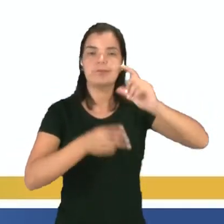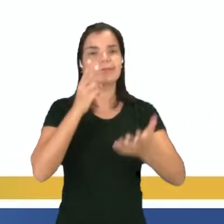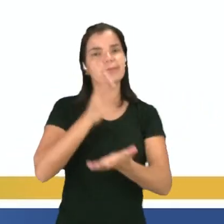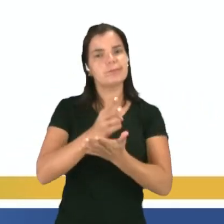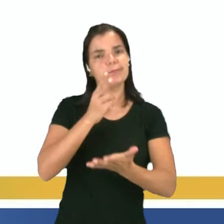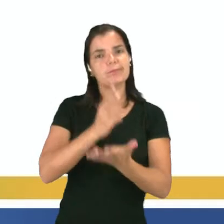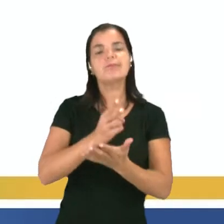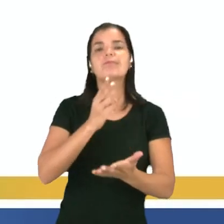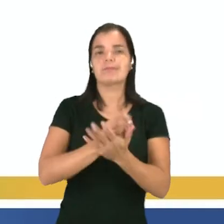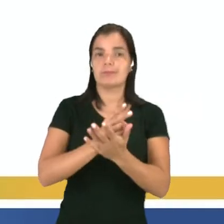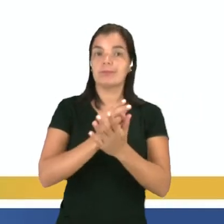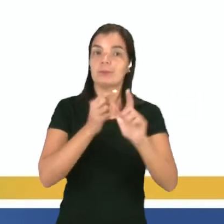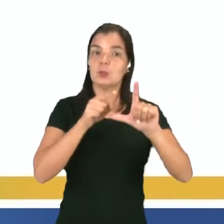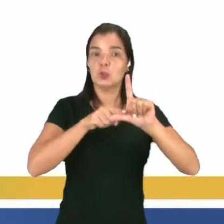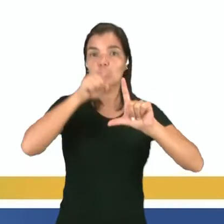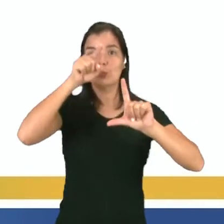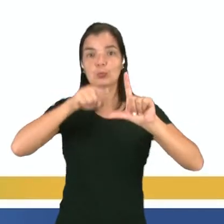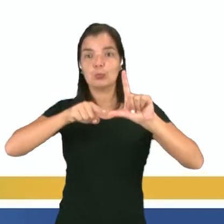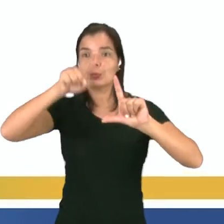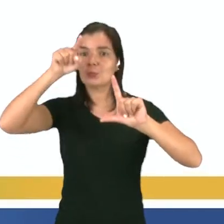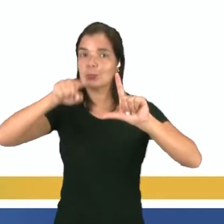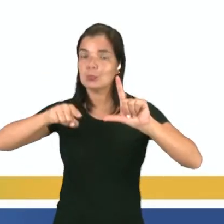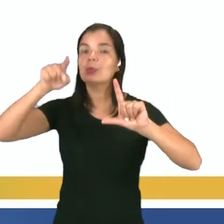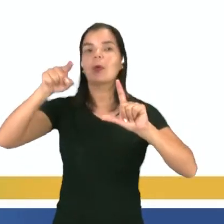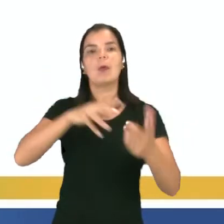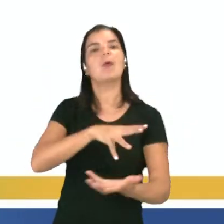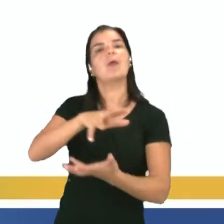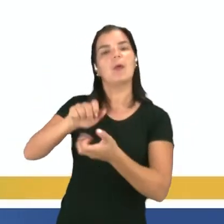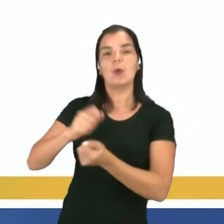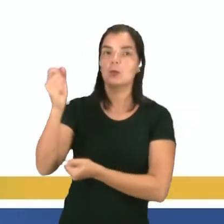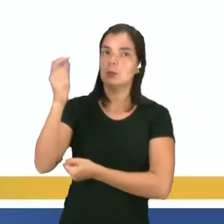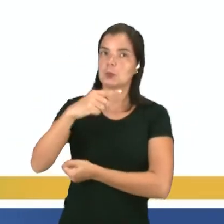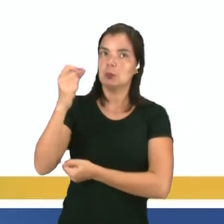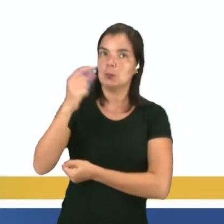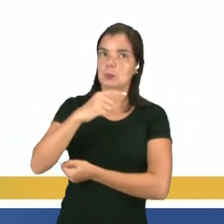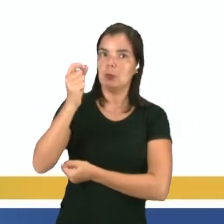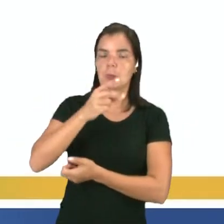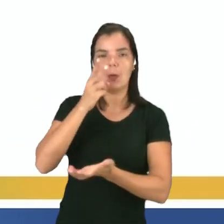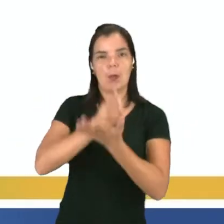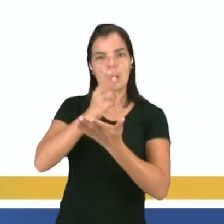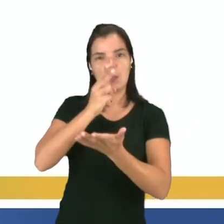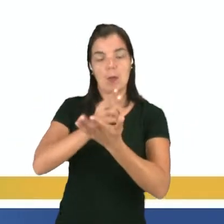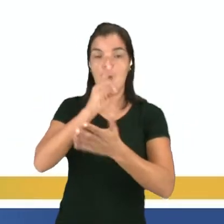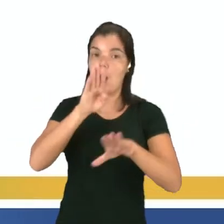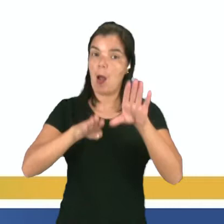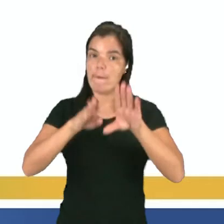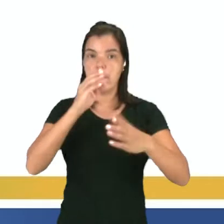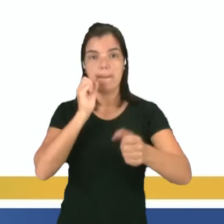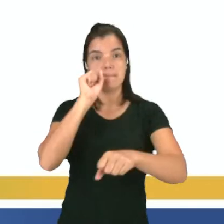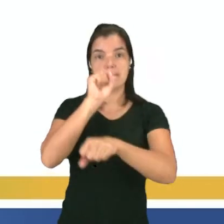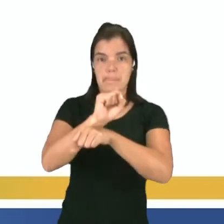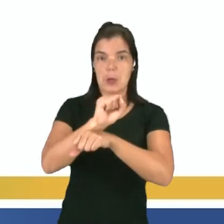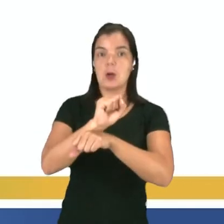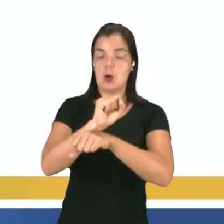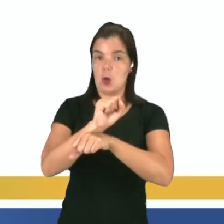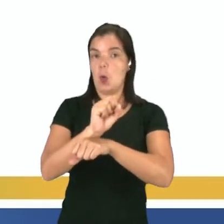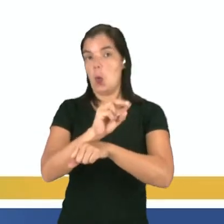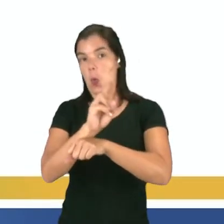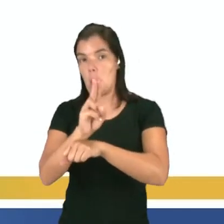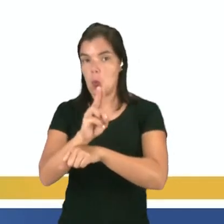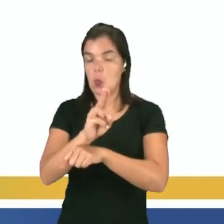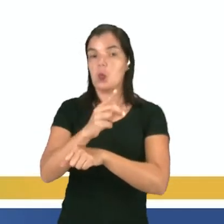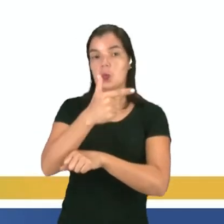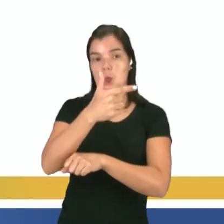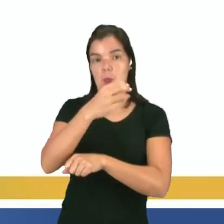um comportamento de oscilação. Ainda que o mundo de azul esteja sempre, às vezes, estável, ou, como acontece